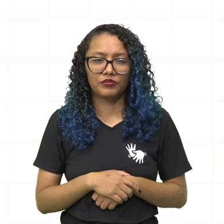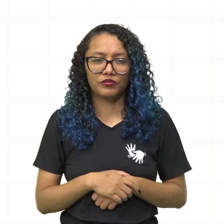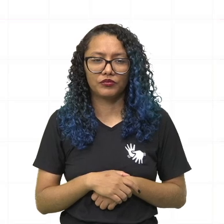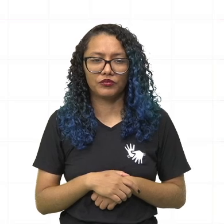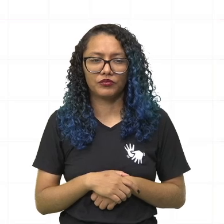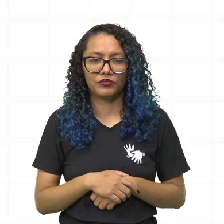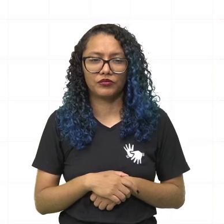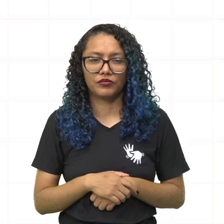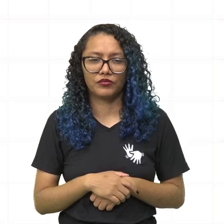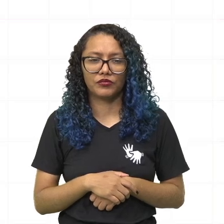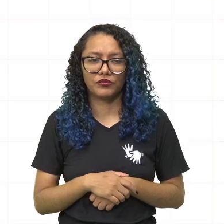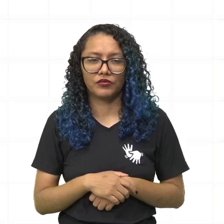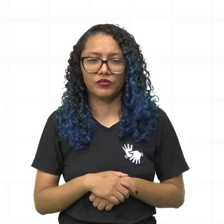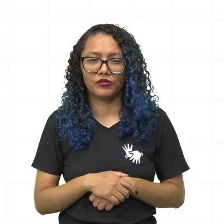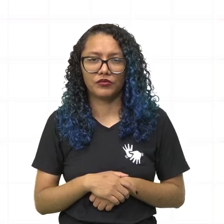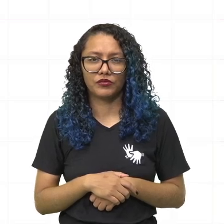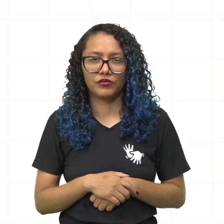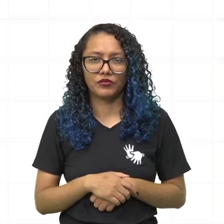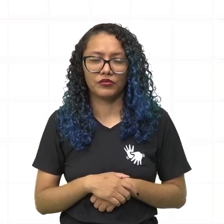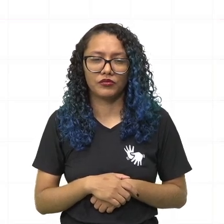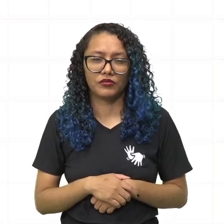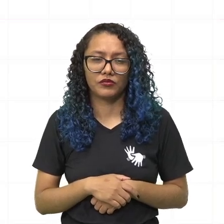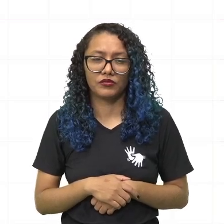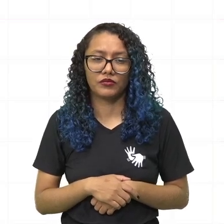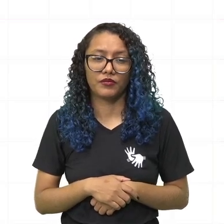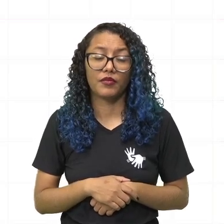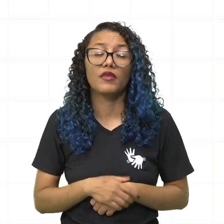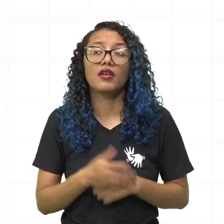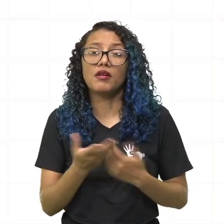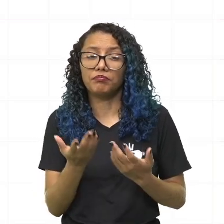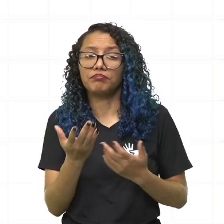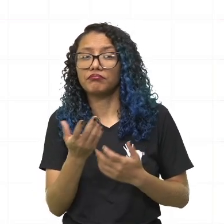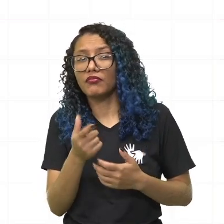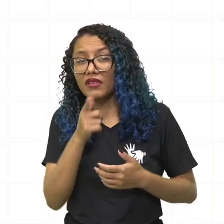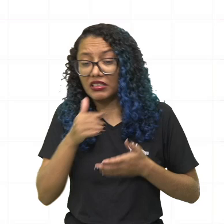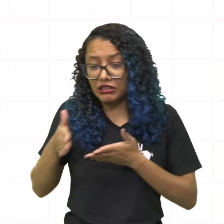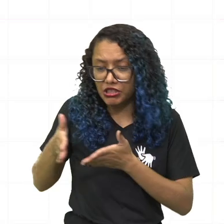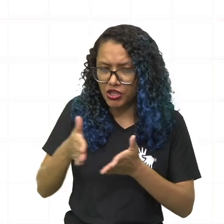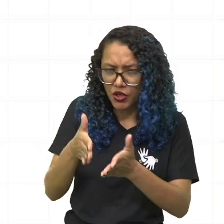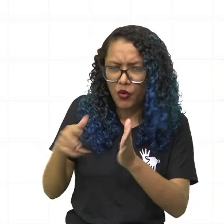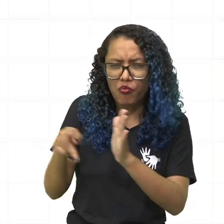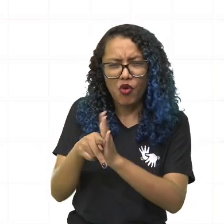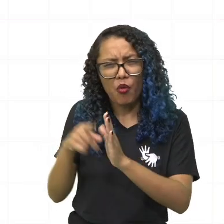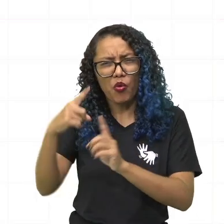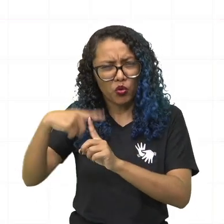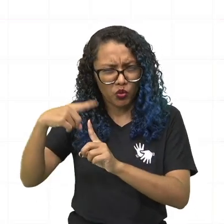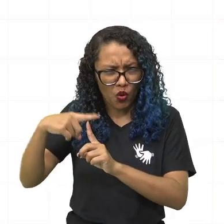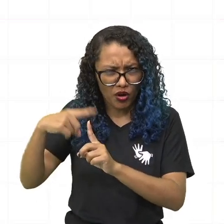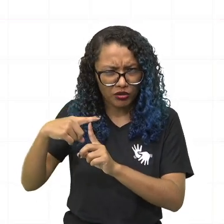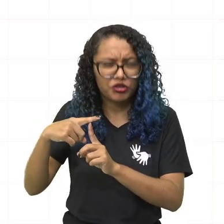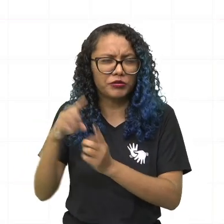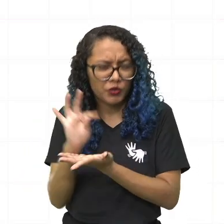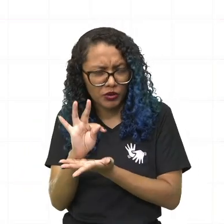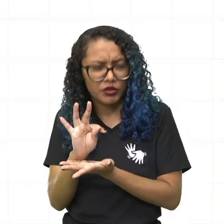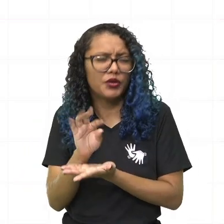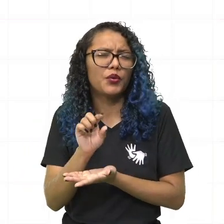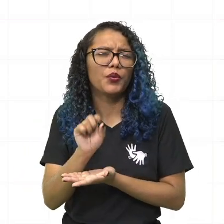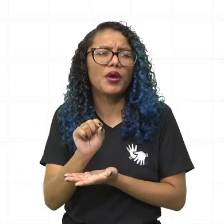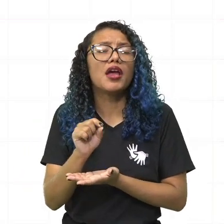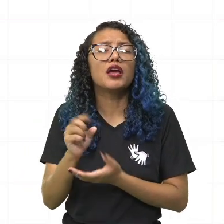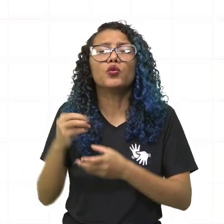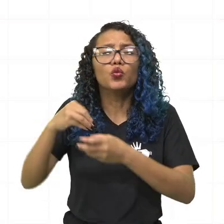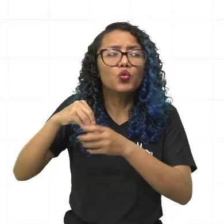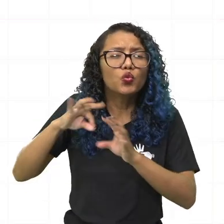de que os rios da bacia do Tocantins-Araguaia, eles correm todos aqui dentro do território brasileiro. Já os